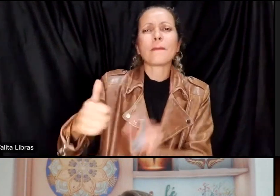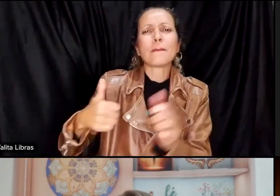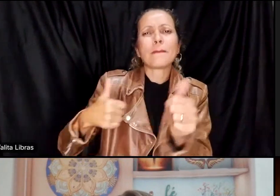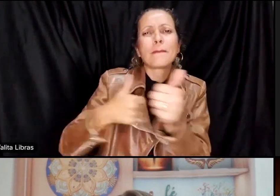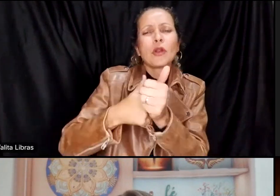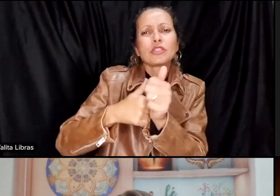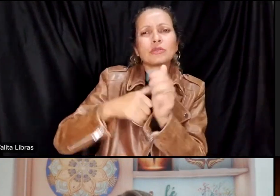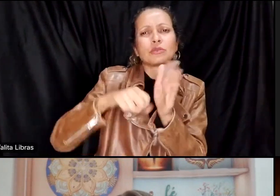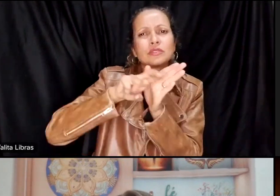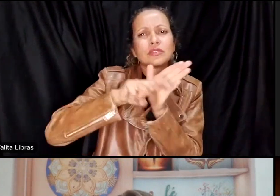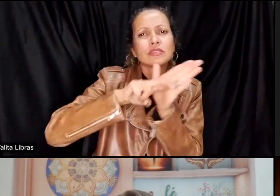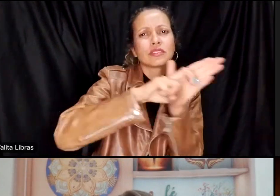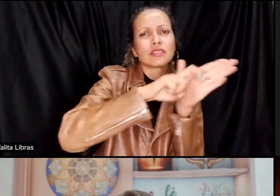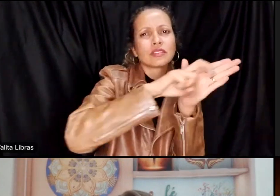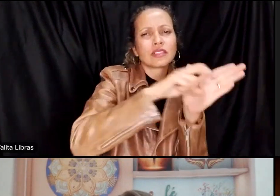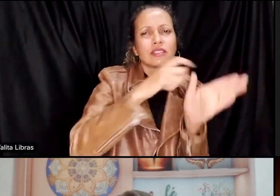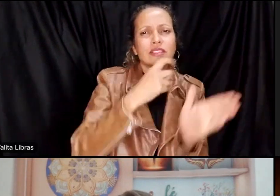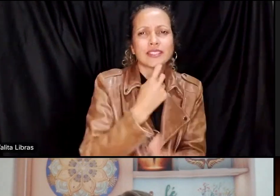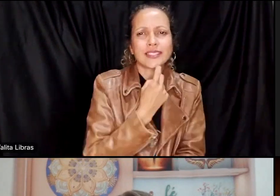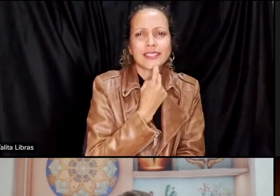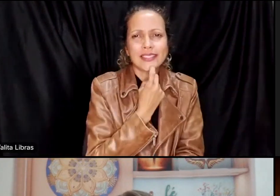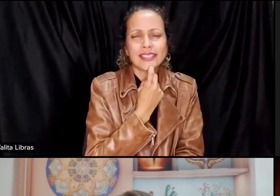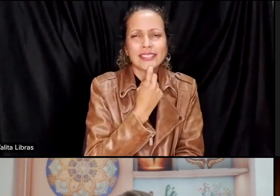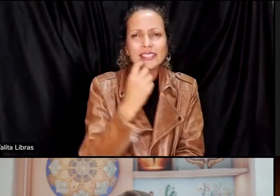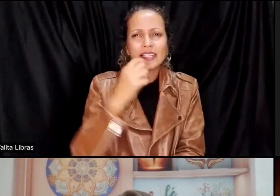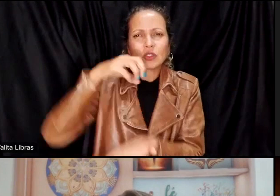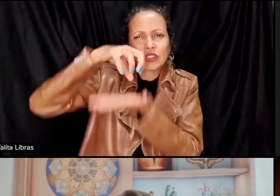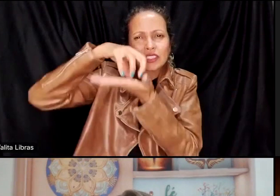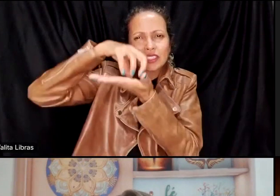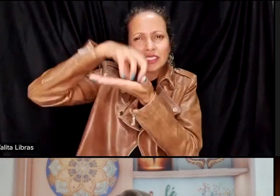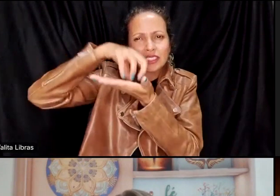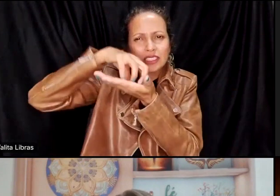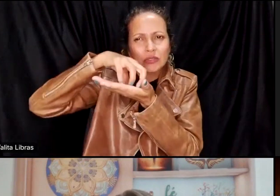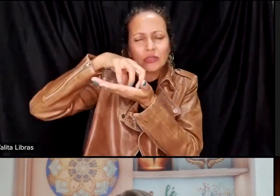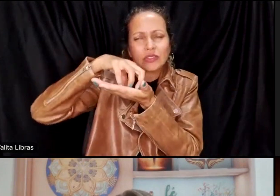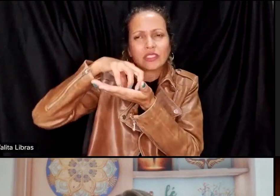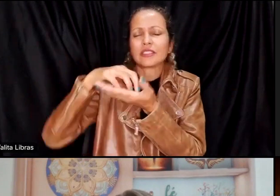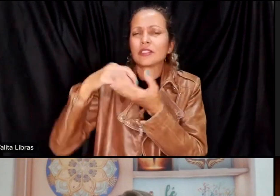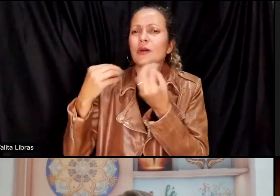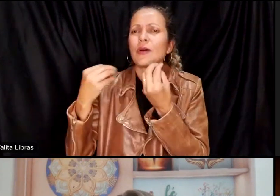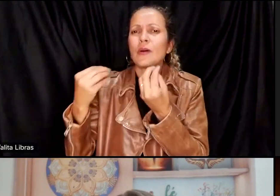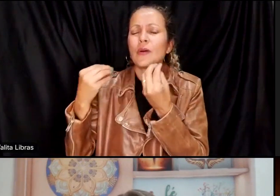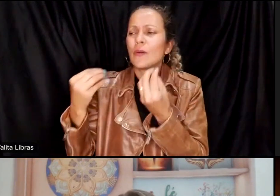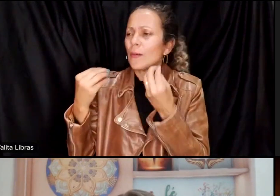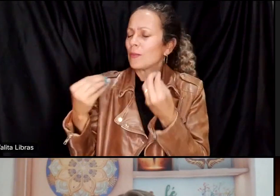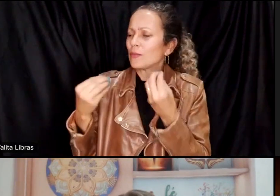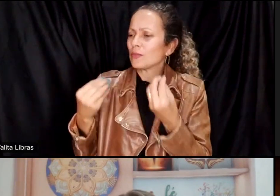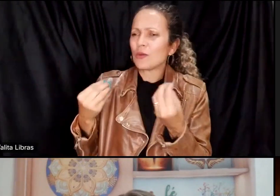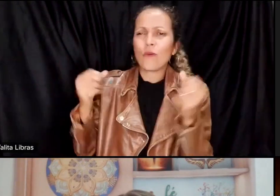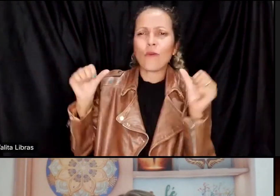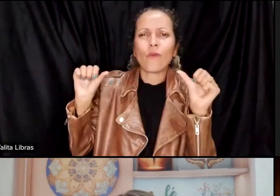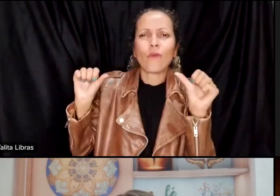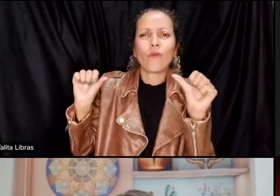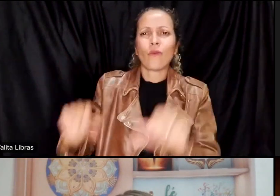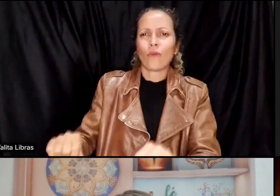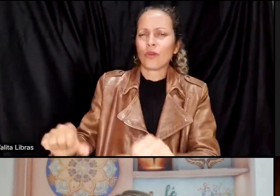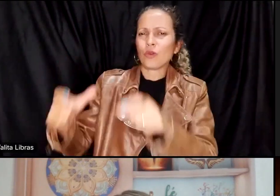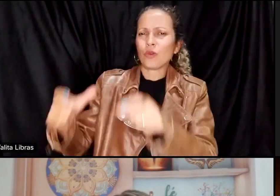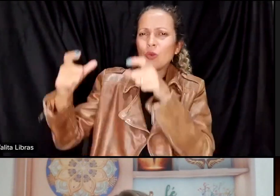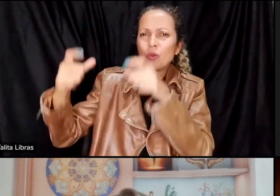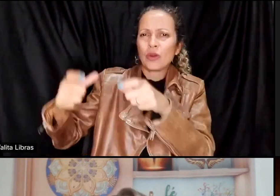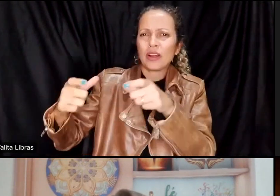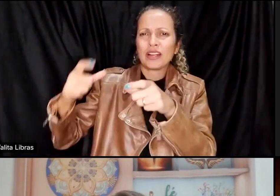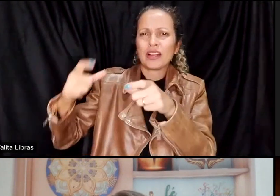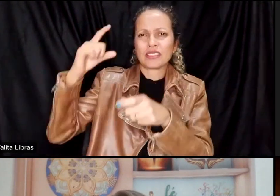né? Bem próximo ao centro também, né? É, mas era próximo ao terminal, um lugar ali meio pesado, sabe?